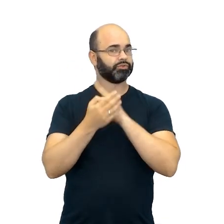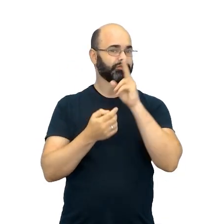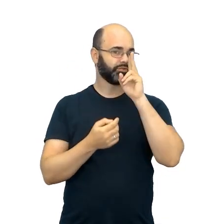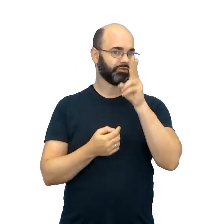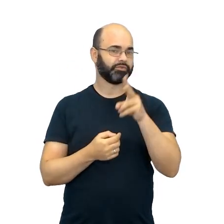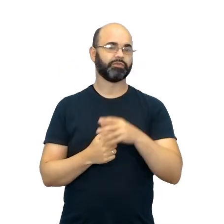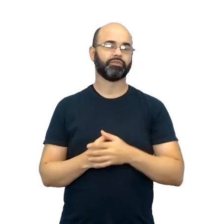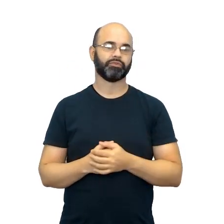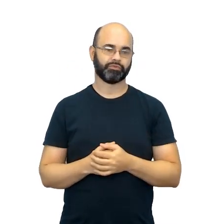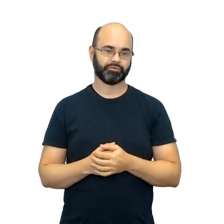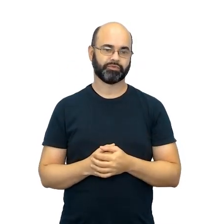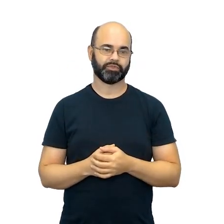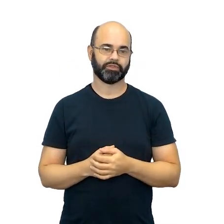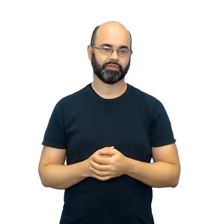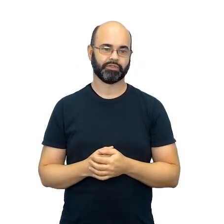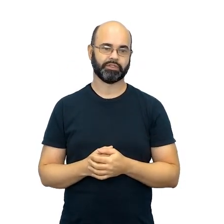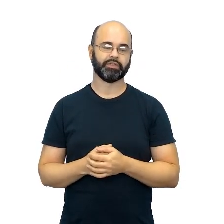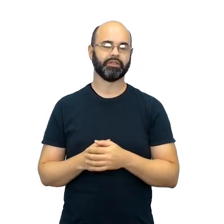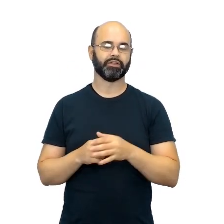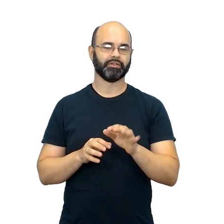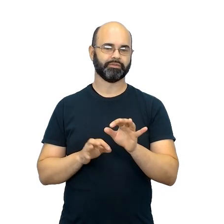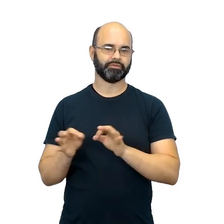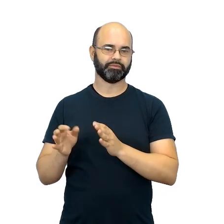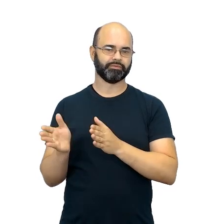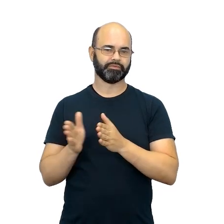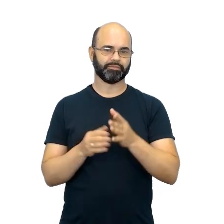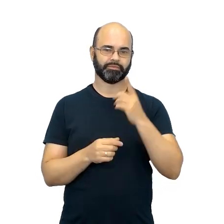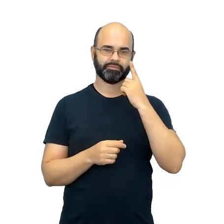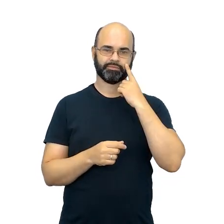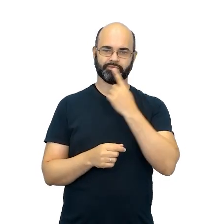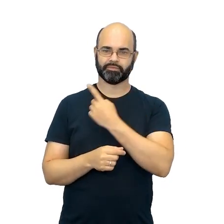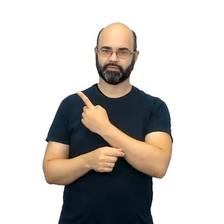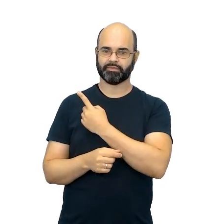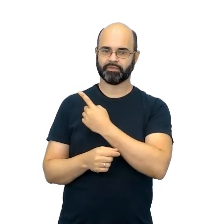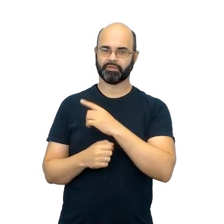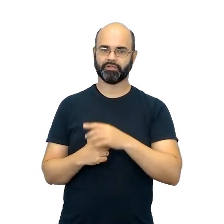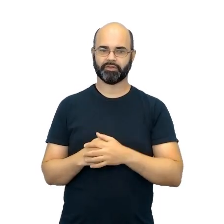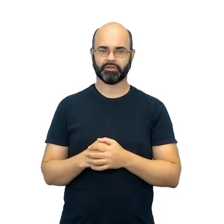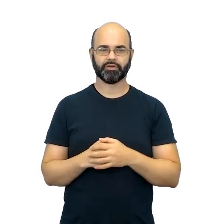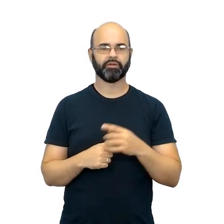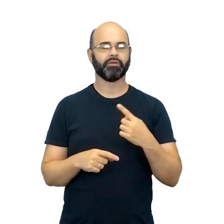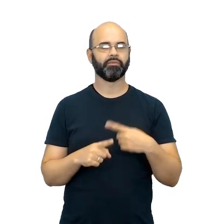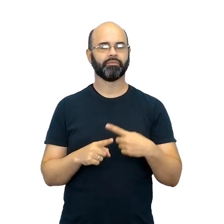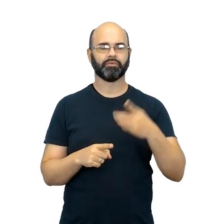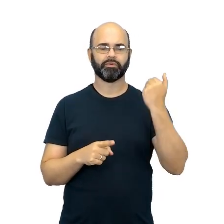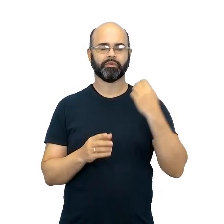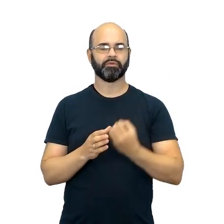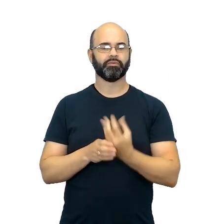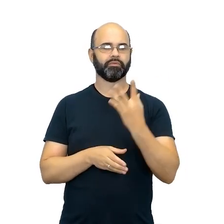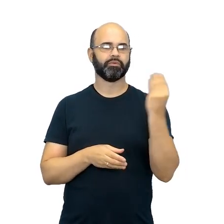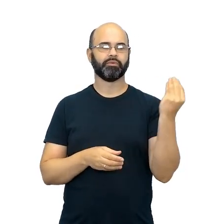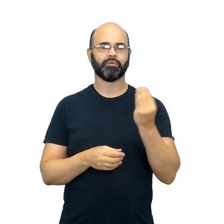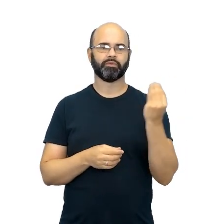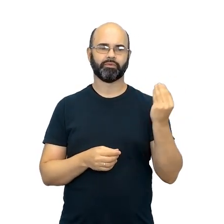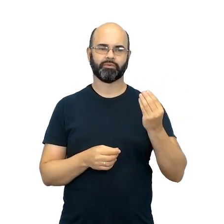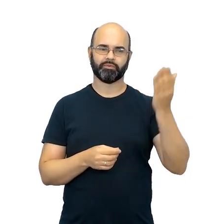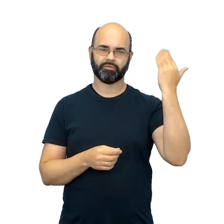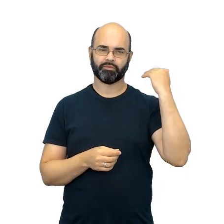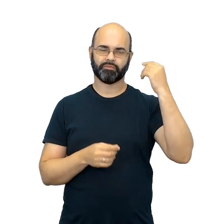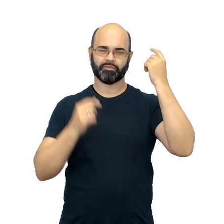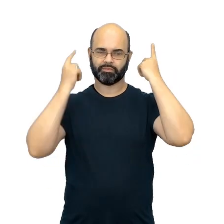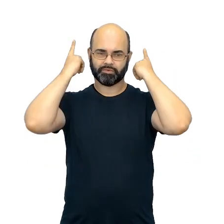né, esse esqueminha ali, a gente pode ver que ele mostra, né, como surgiu desde os gregos, né,